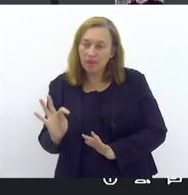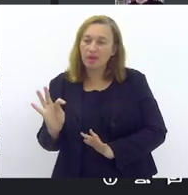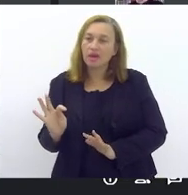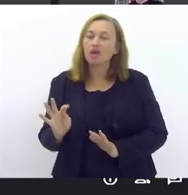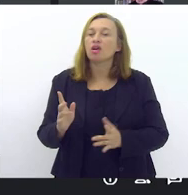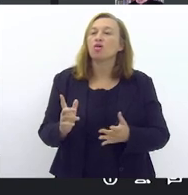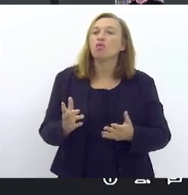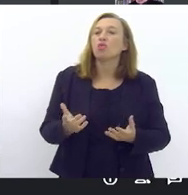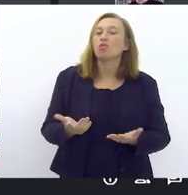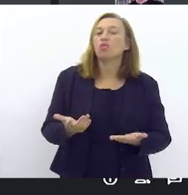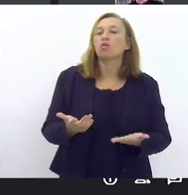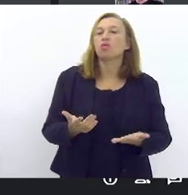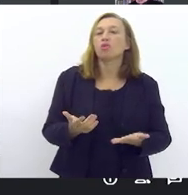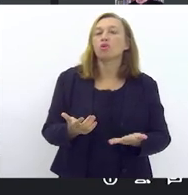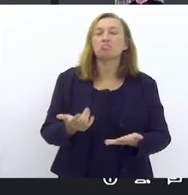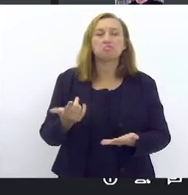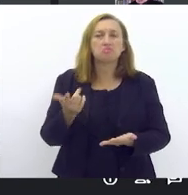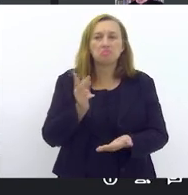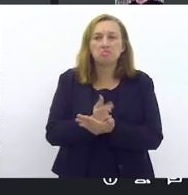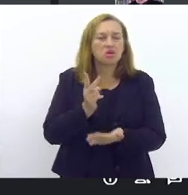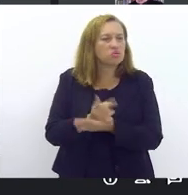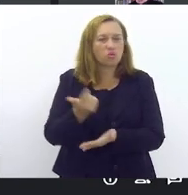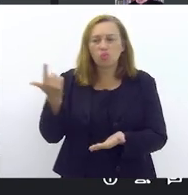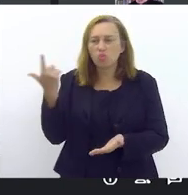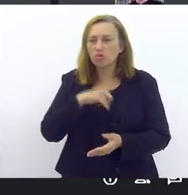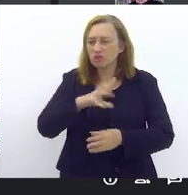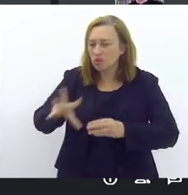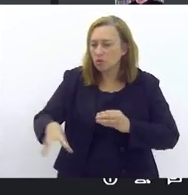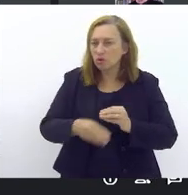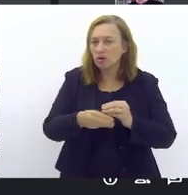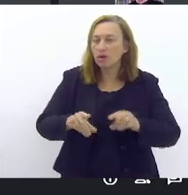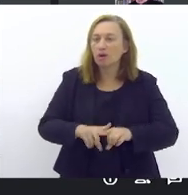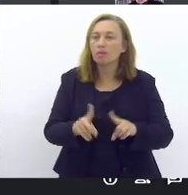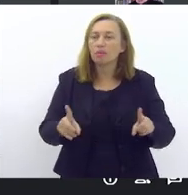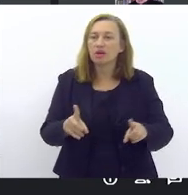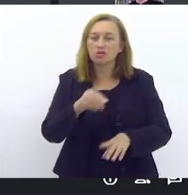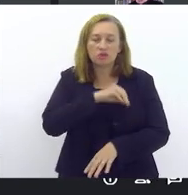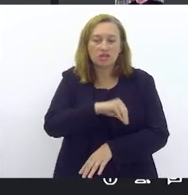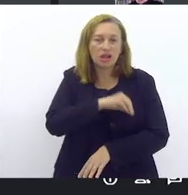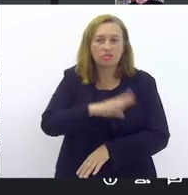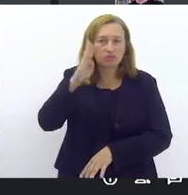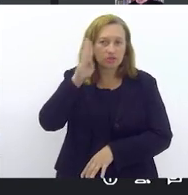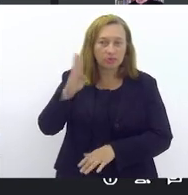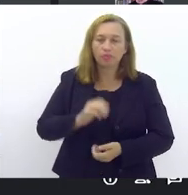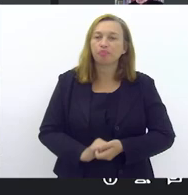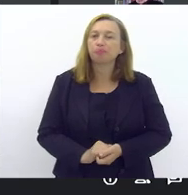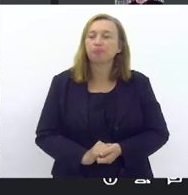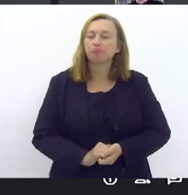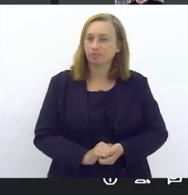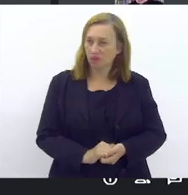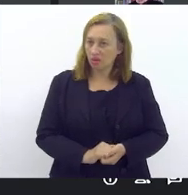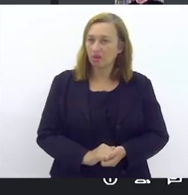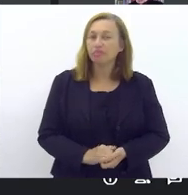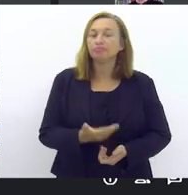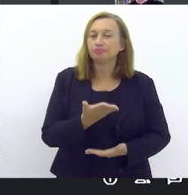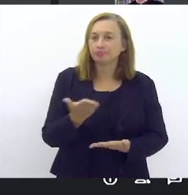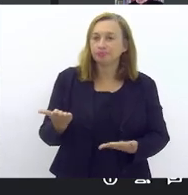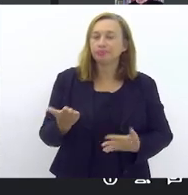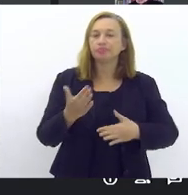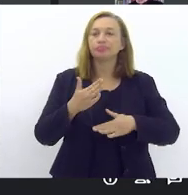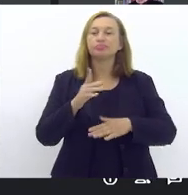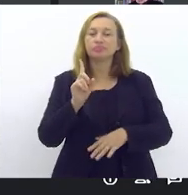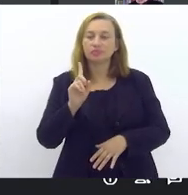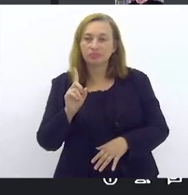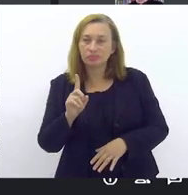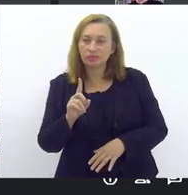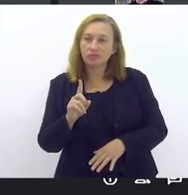mesmo para quem não conseguiu ainda fazer o enquadramento. Então, a questão do piso é fundamental. E vocês são professoras,